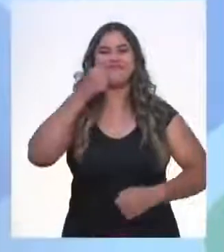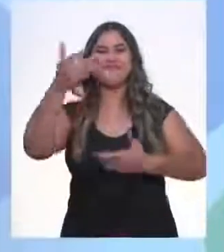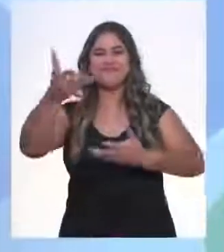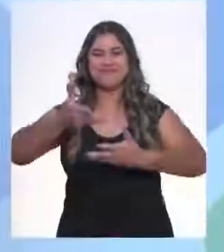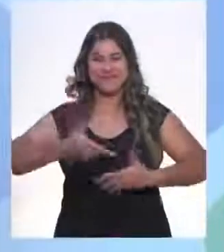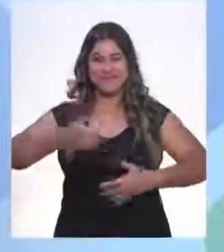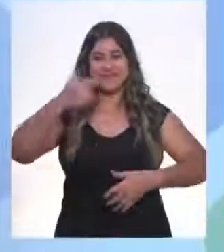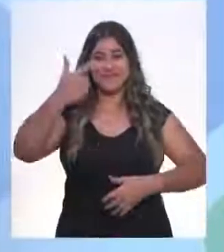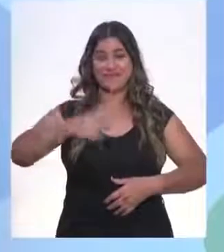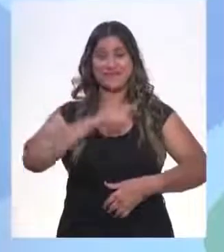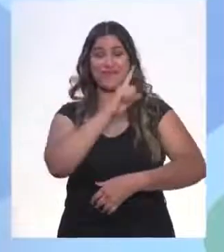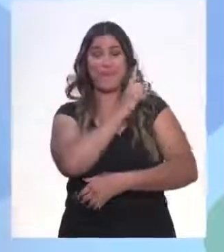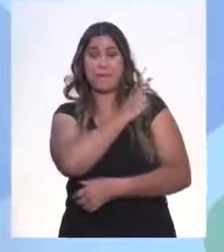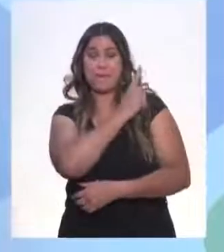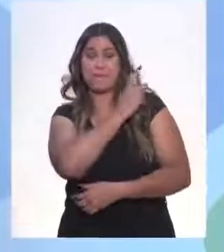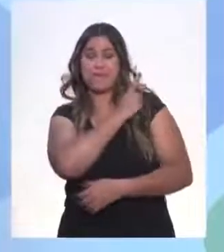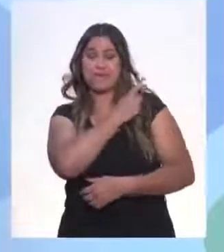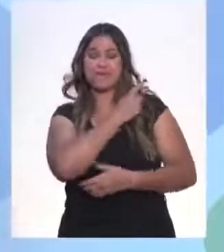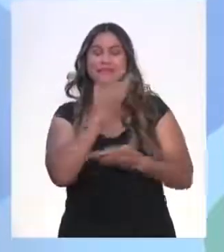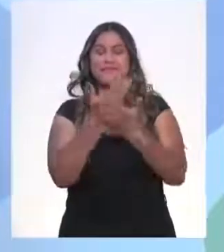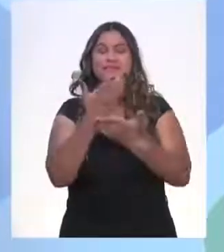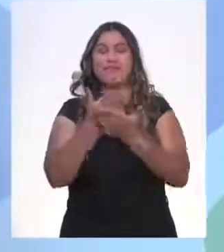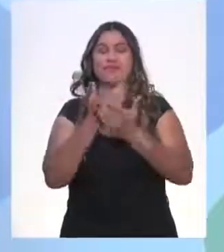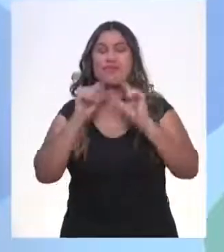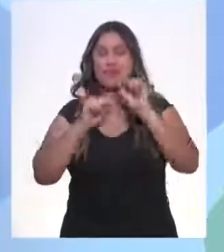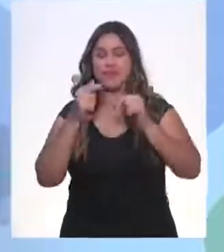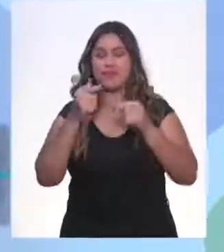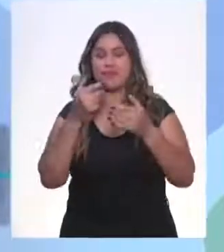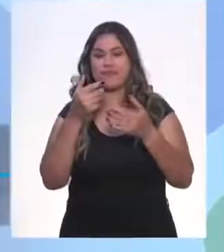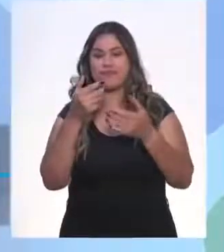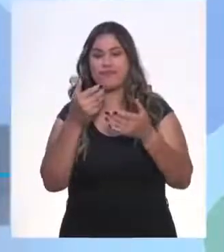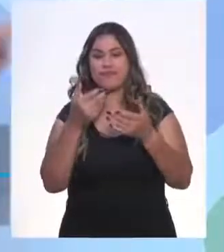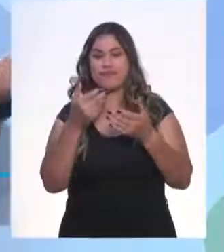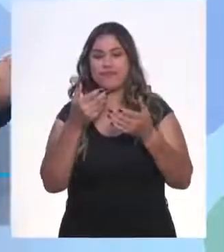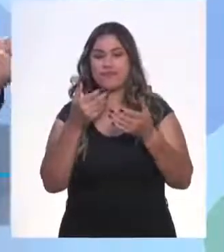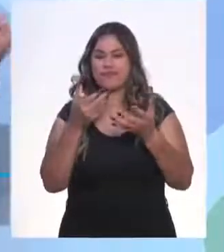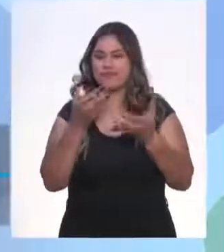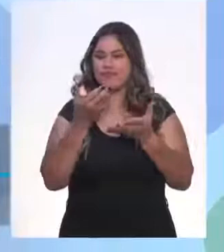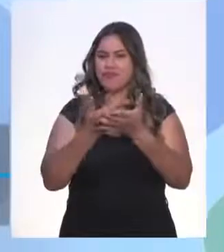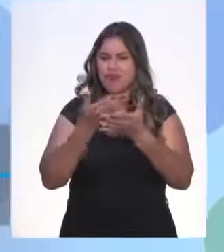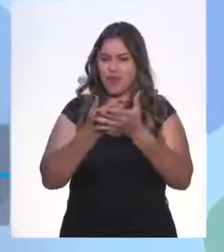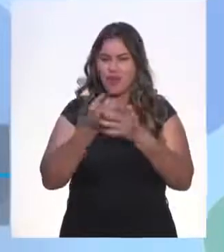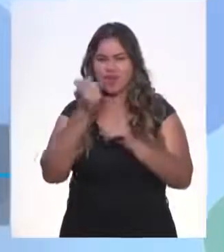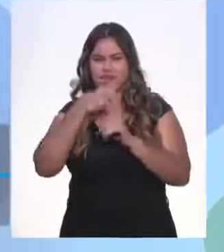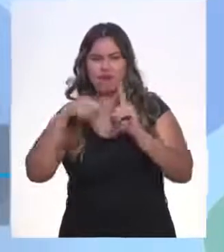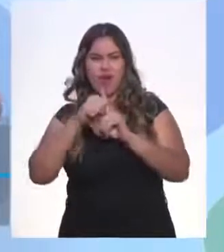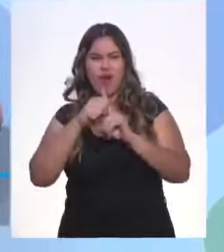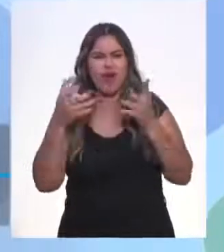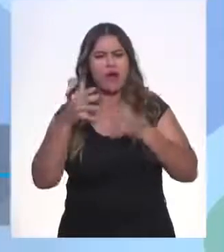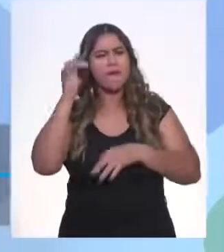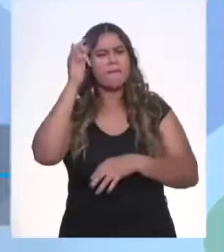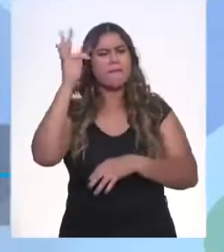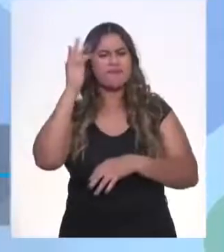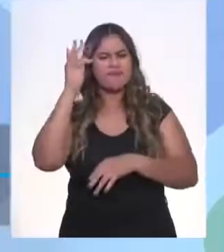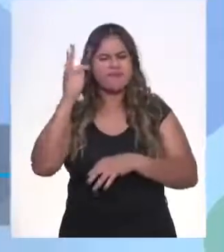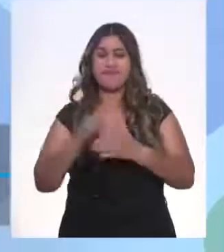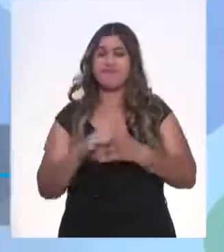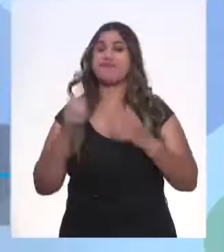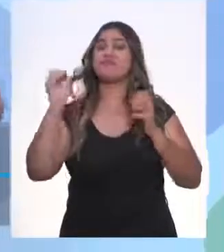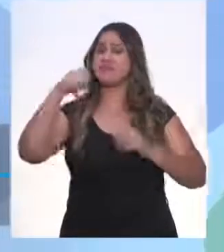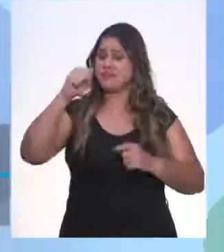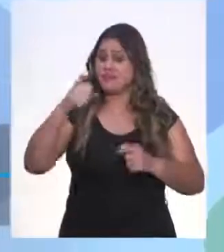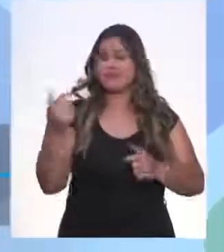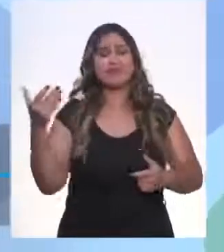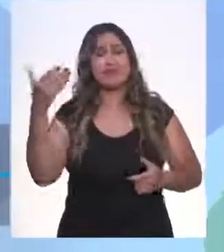os alunos da primeira série do ensino médio para mais uma aula de filo. Lembrando, né? Tava ali na de sócio, agora tô na de filo. Sim, vim aqui dar uma força